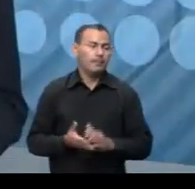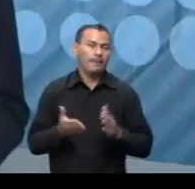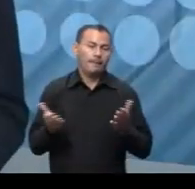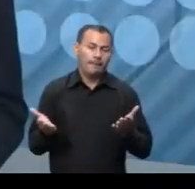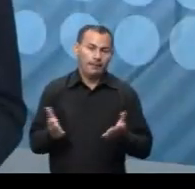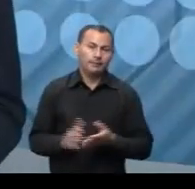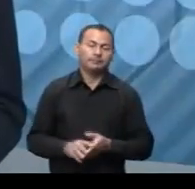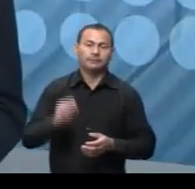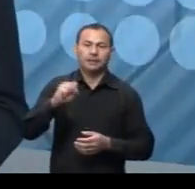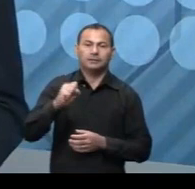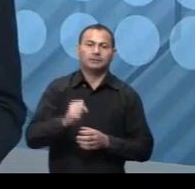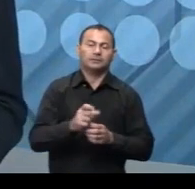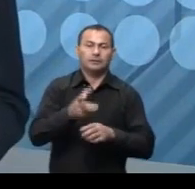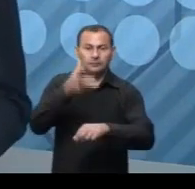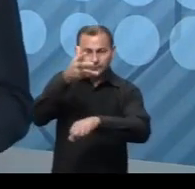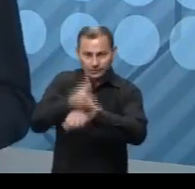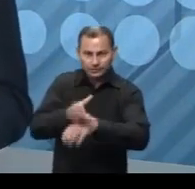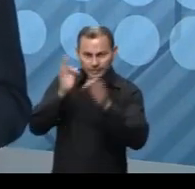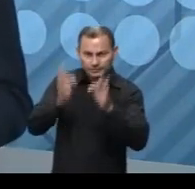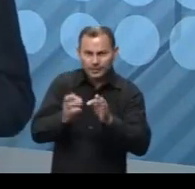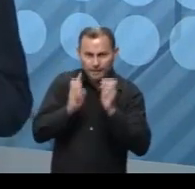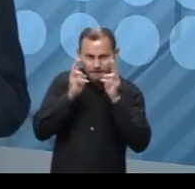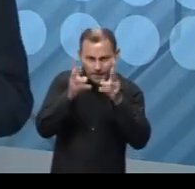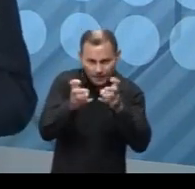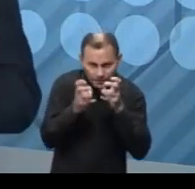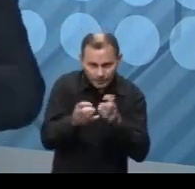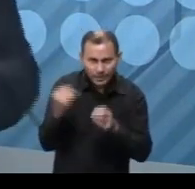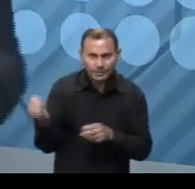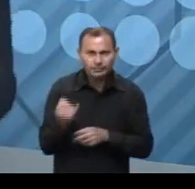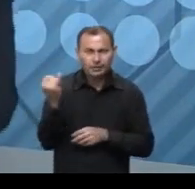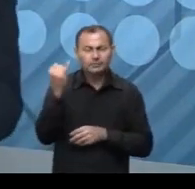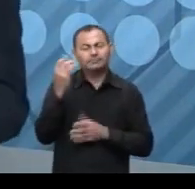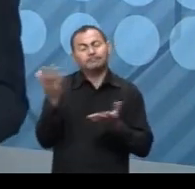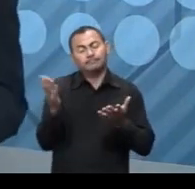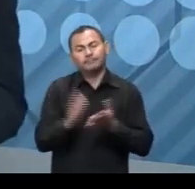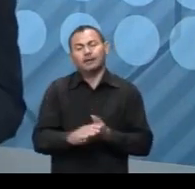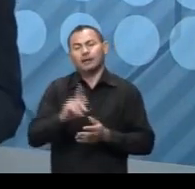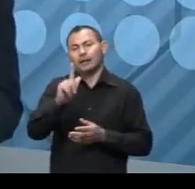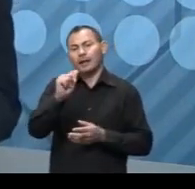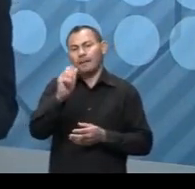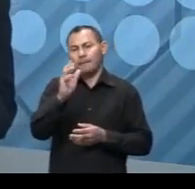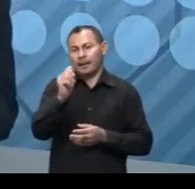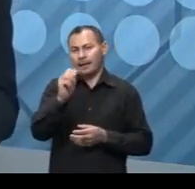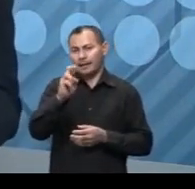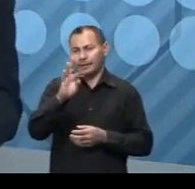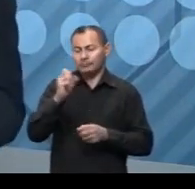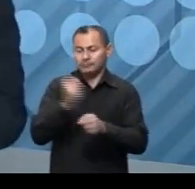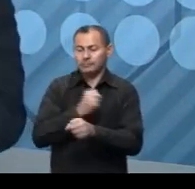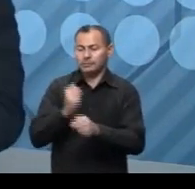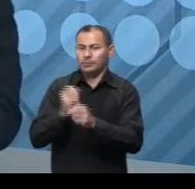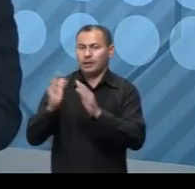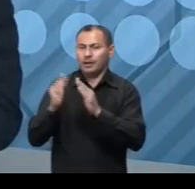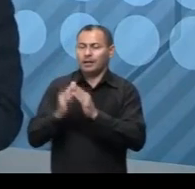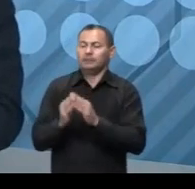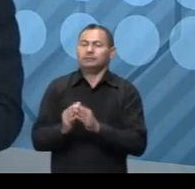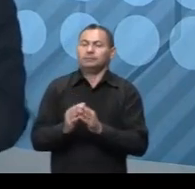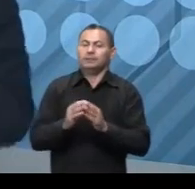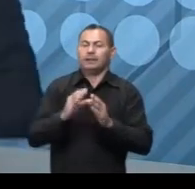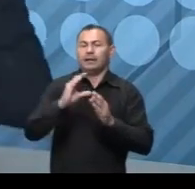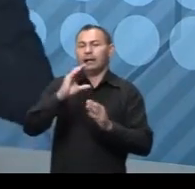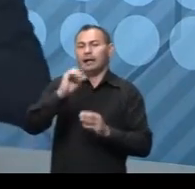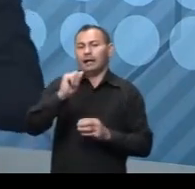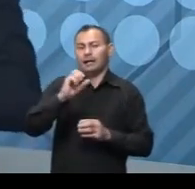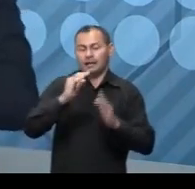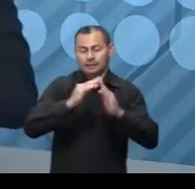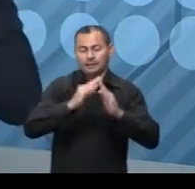E assim encerrou o vídeo. Bom, então percebeu a importância? Isso aí foi um gabarito de uma casa geminada,